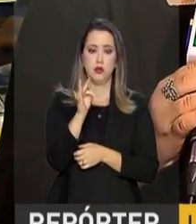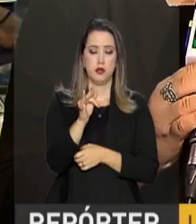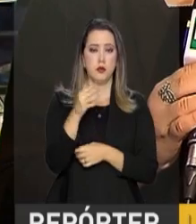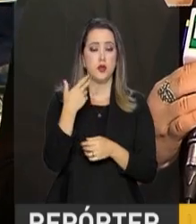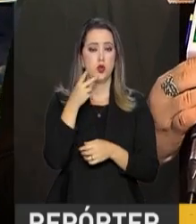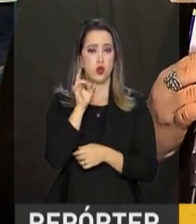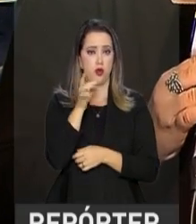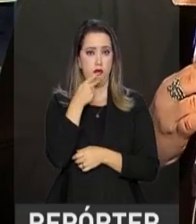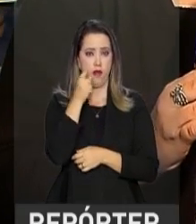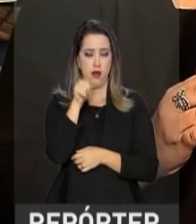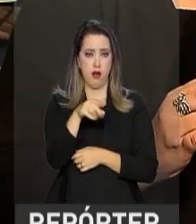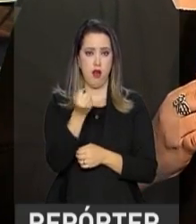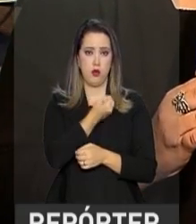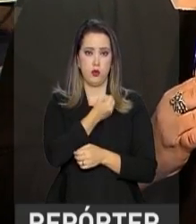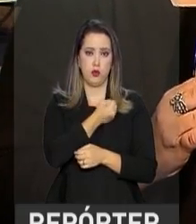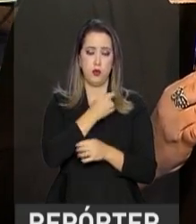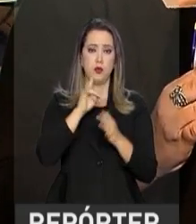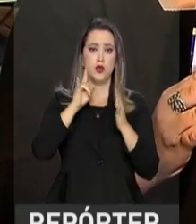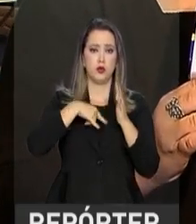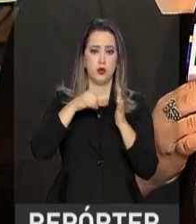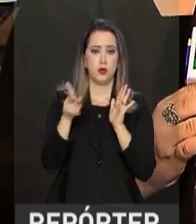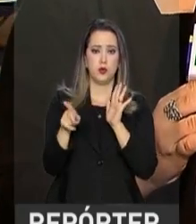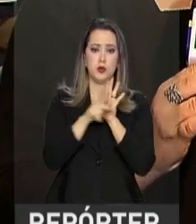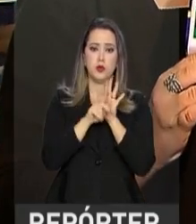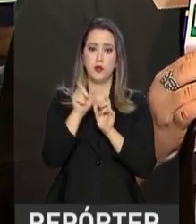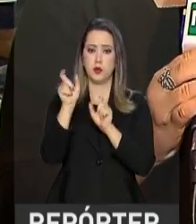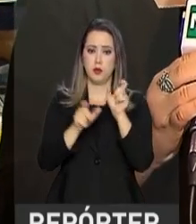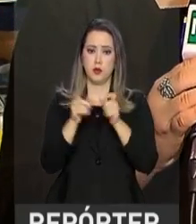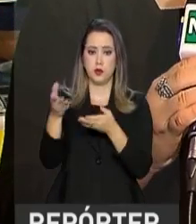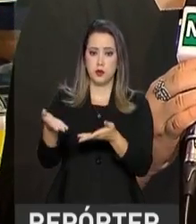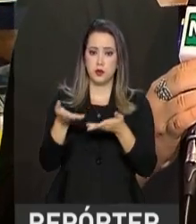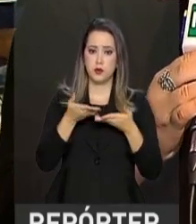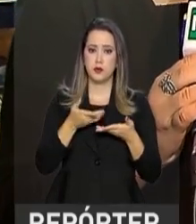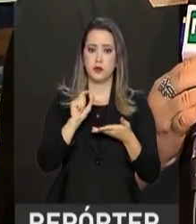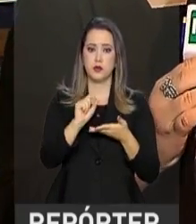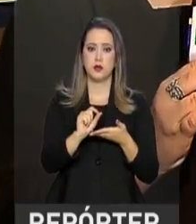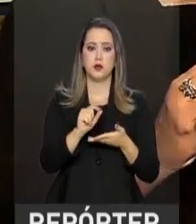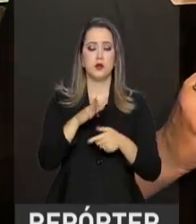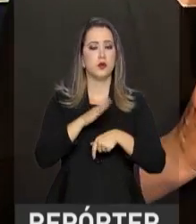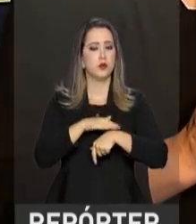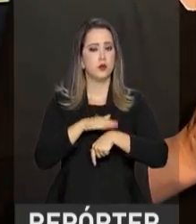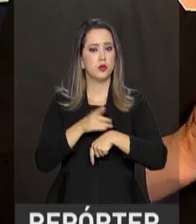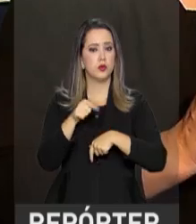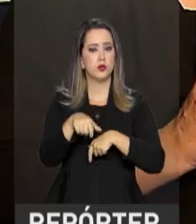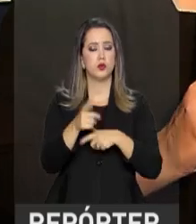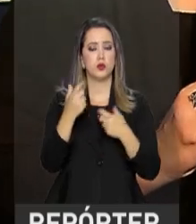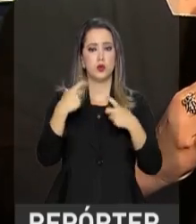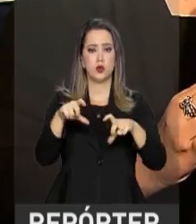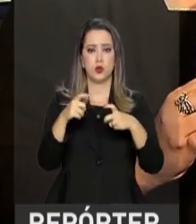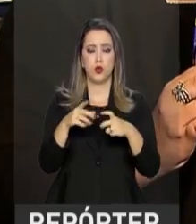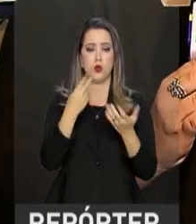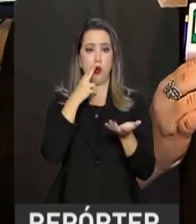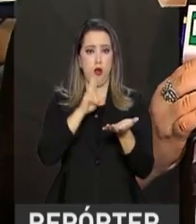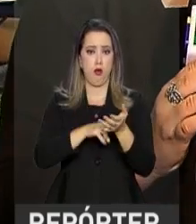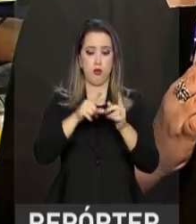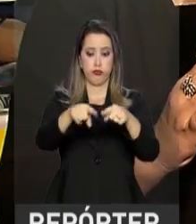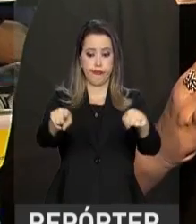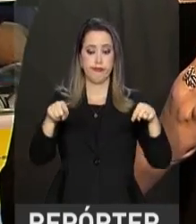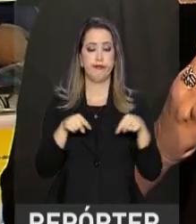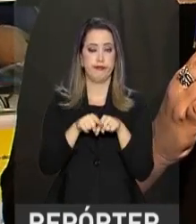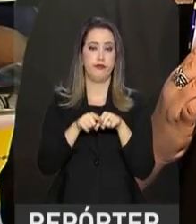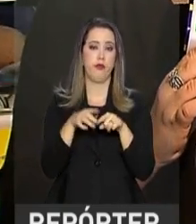informe o número do documento dele e de quem vai receber a encomenda durante o atendimento na agência no ano